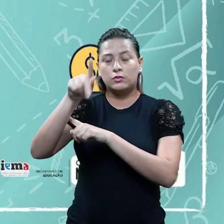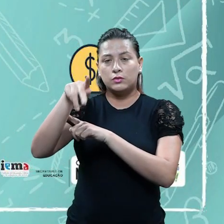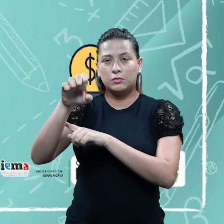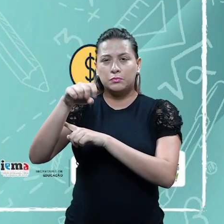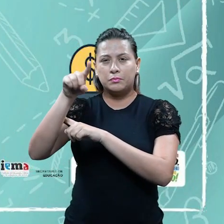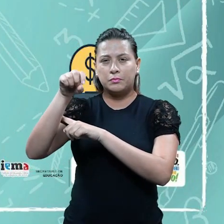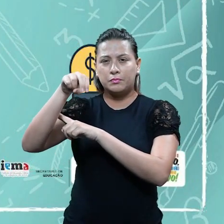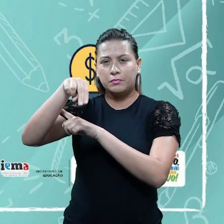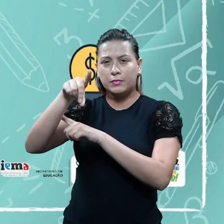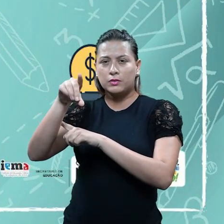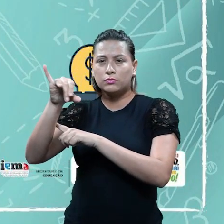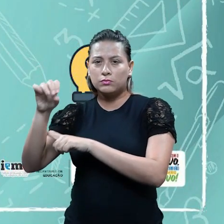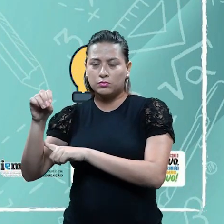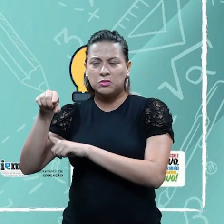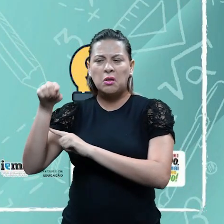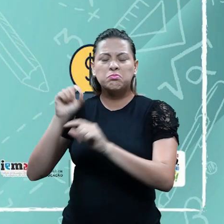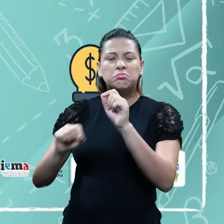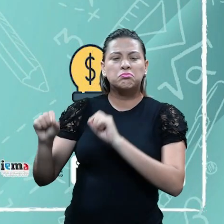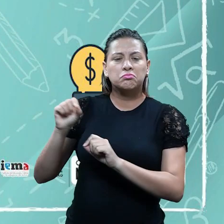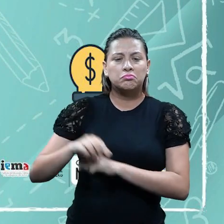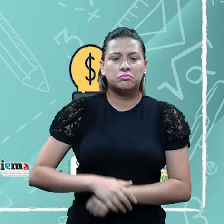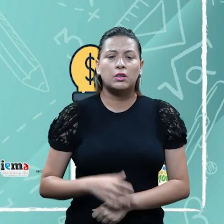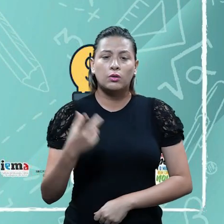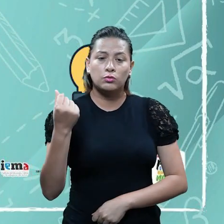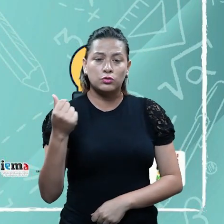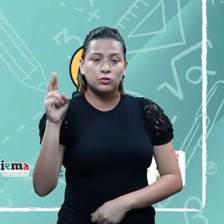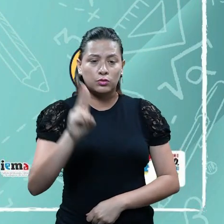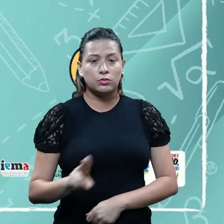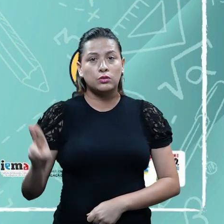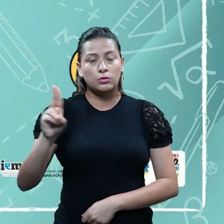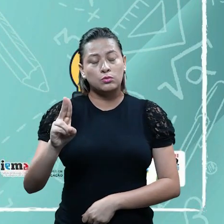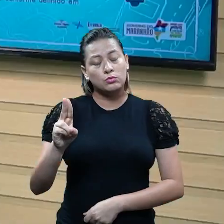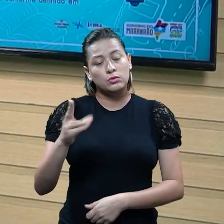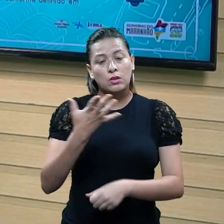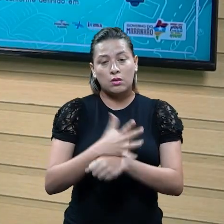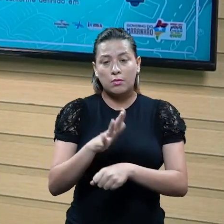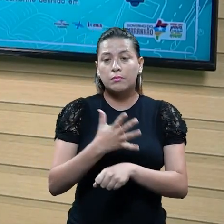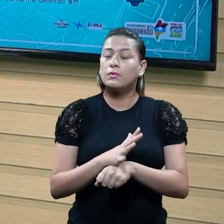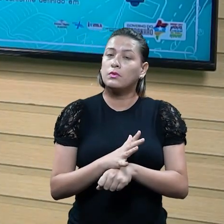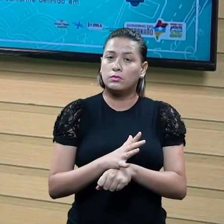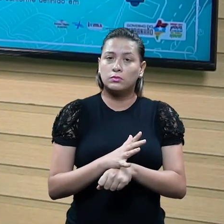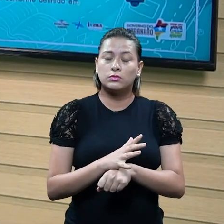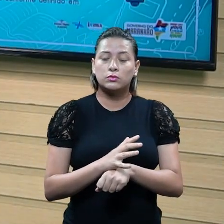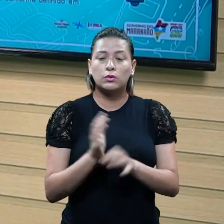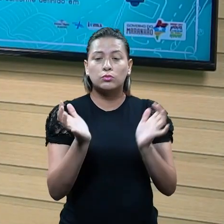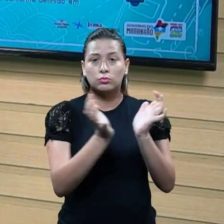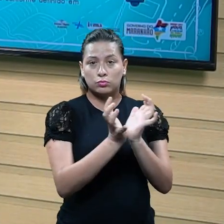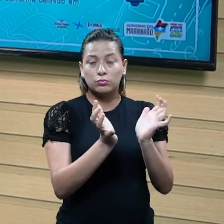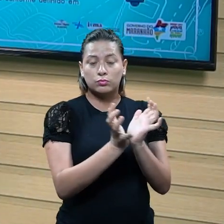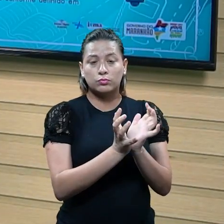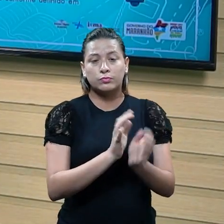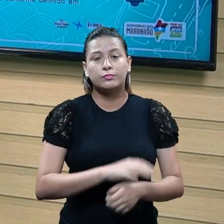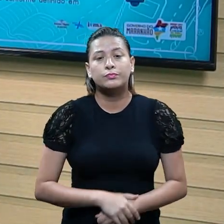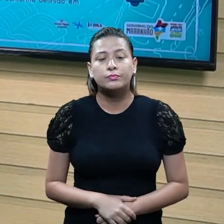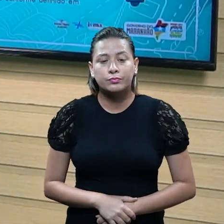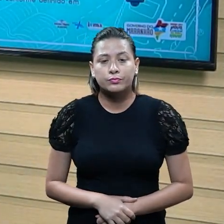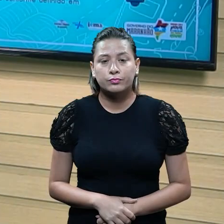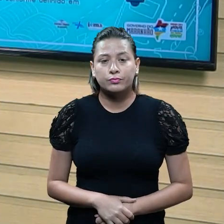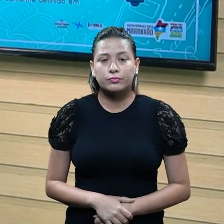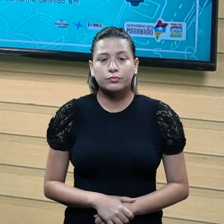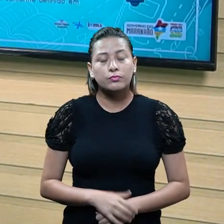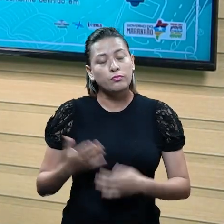é dispêndio? É o gasto originado no ato cooperativo. Então, na hora de realizar lá o ato que